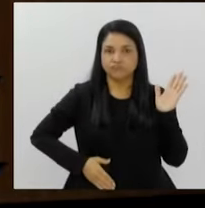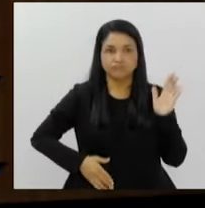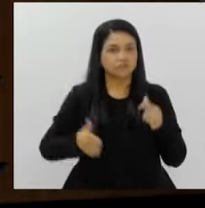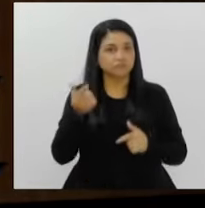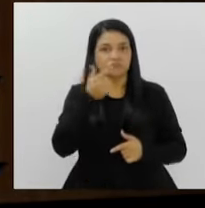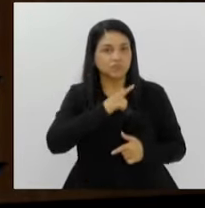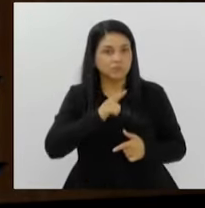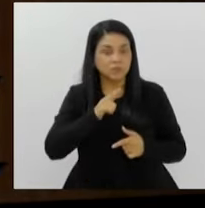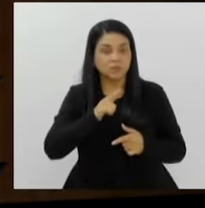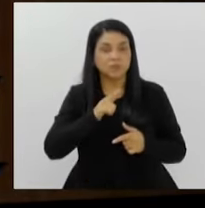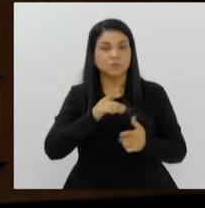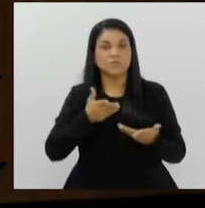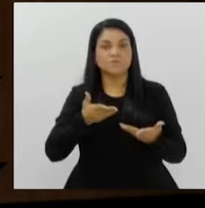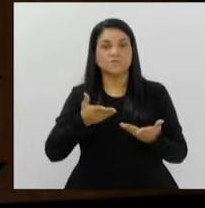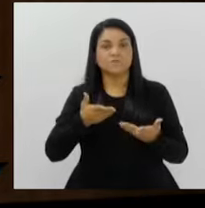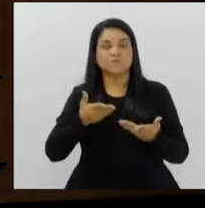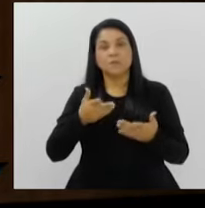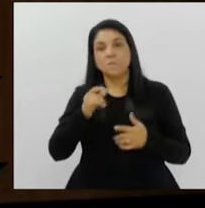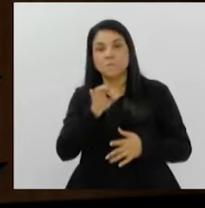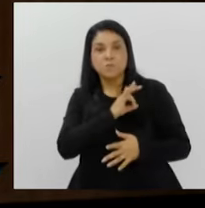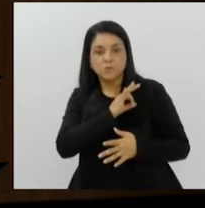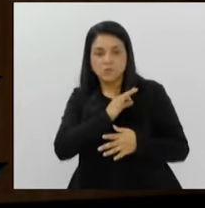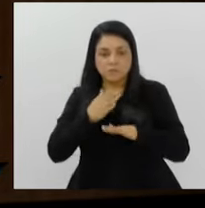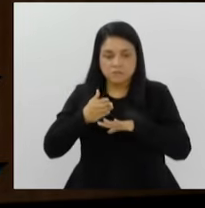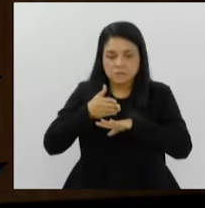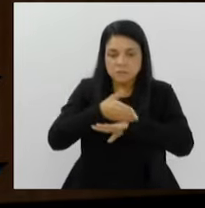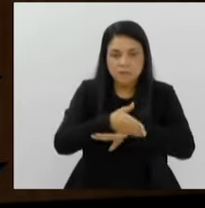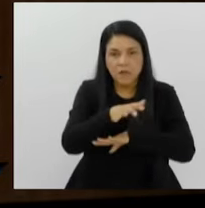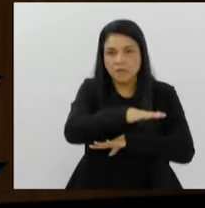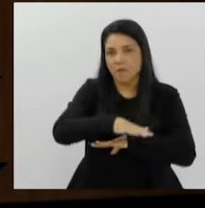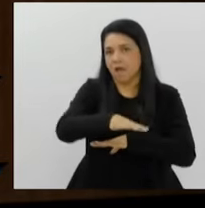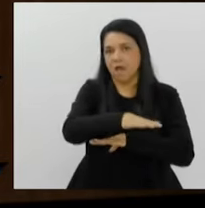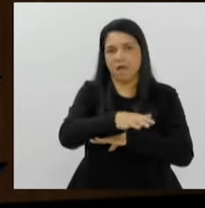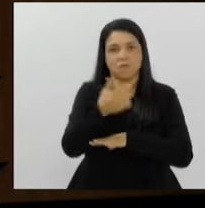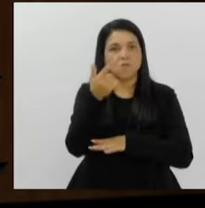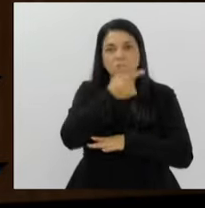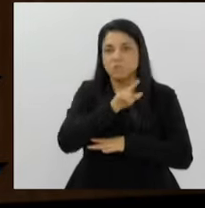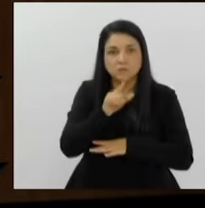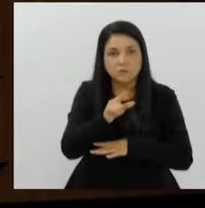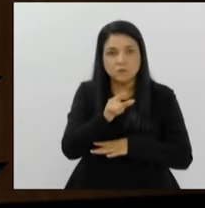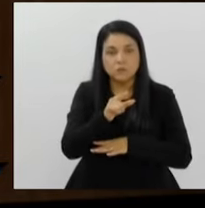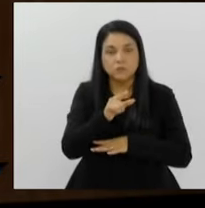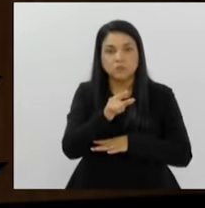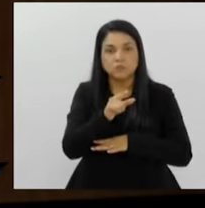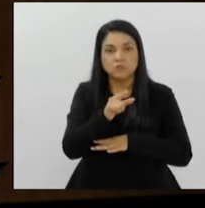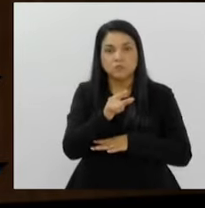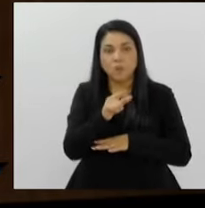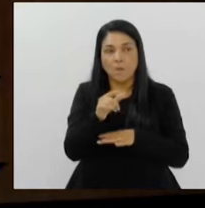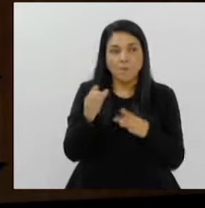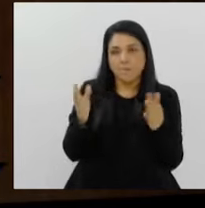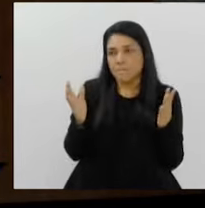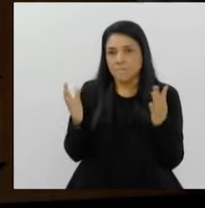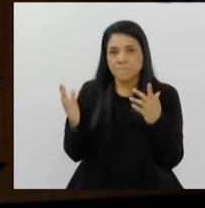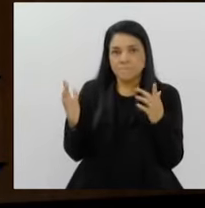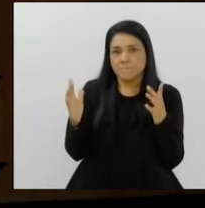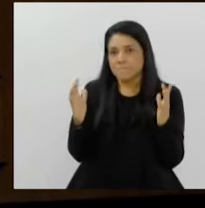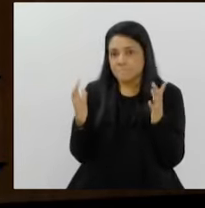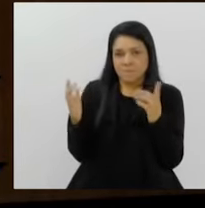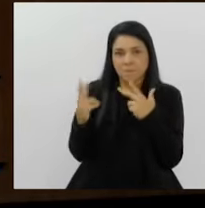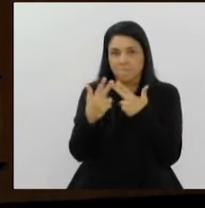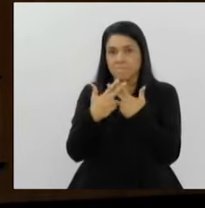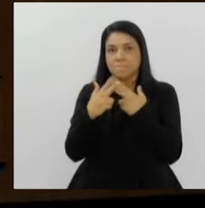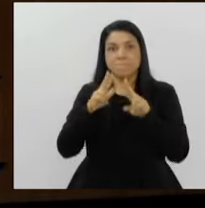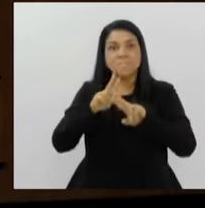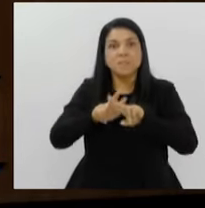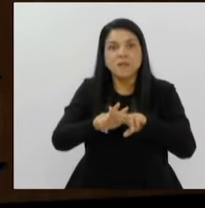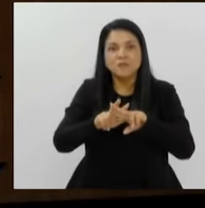conseguiram adentrar, que não foi muito, ainda por cima estão encurralados. Não